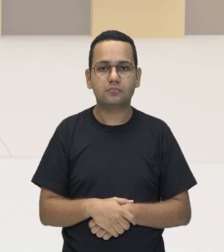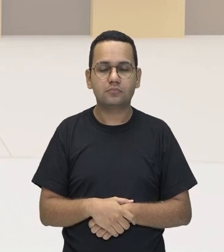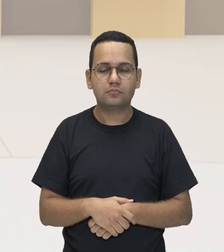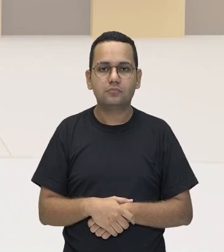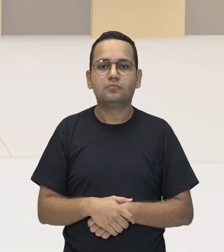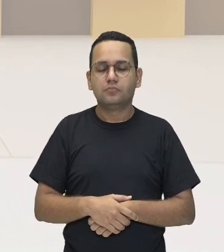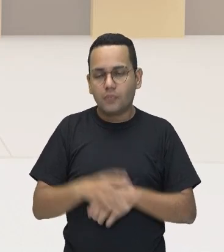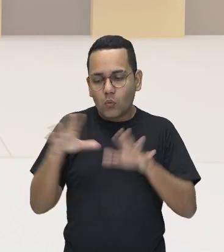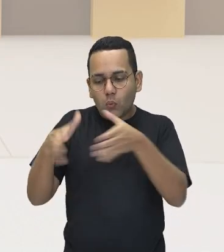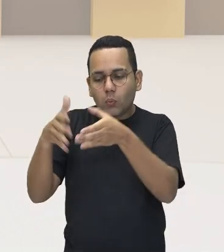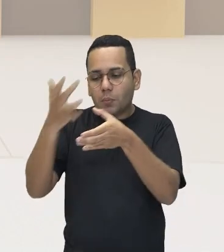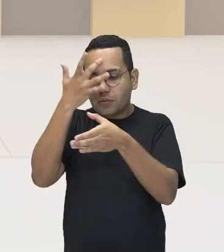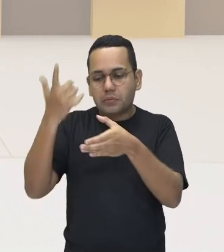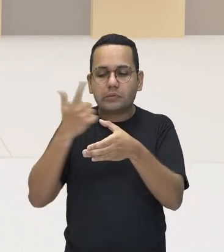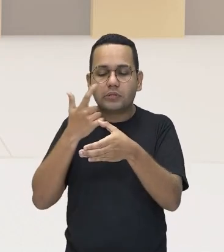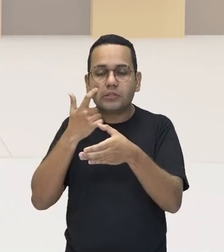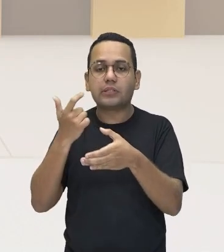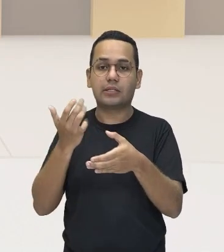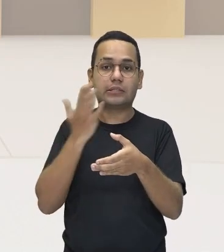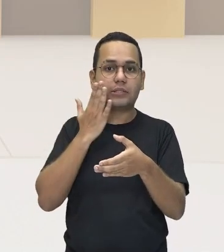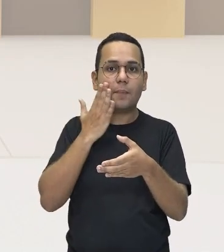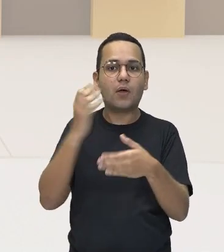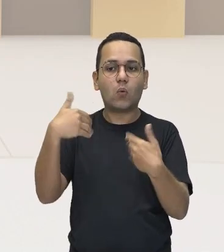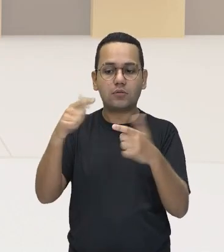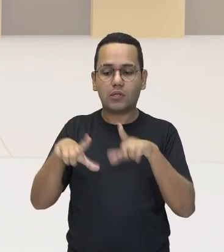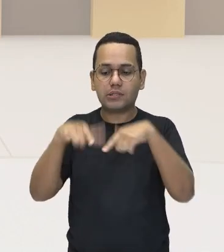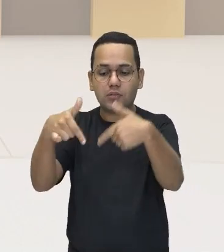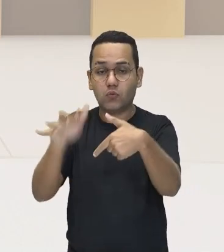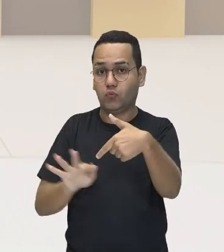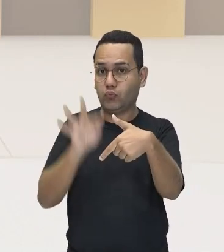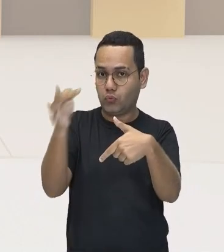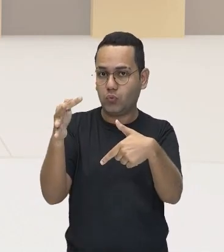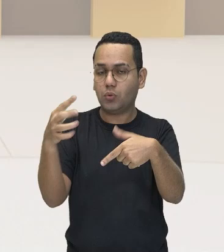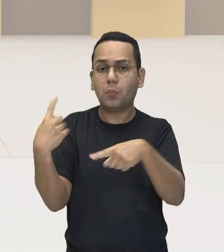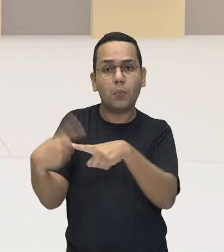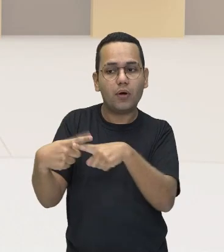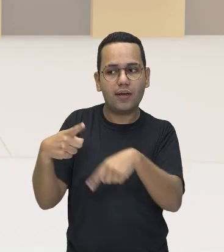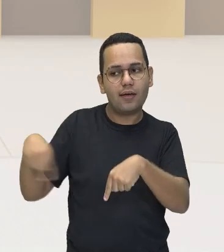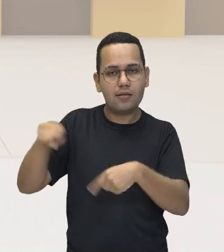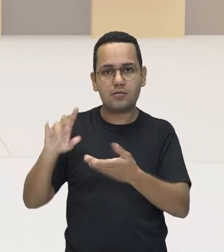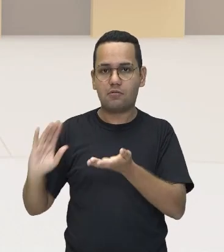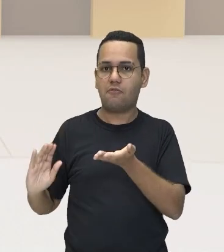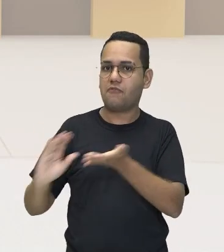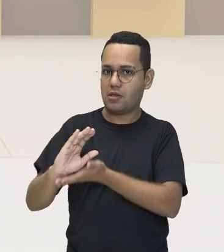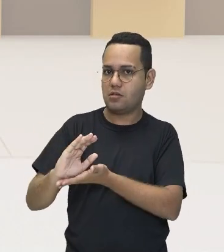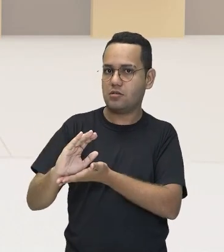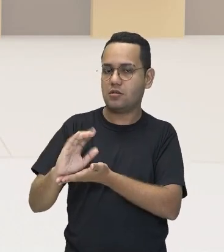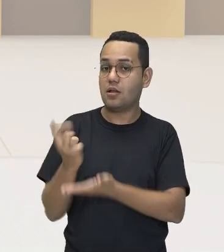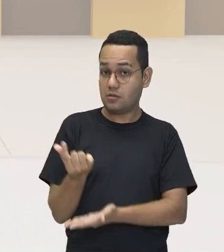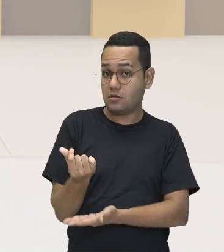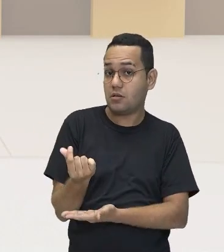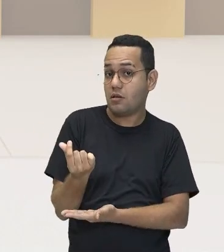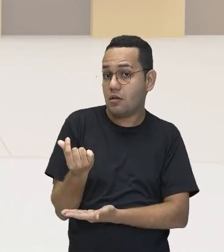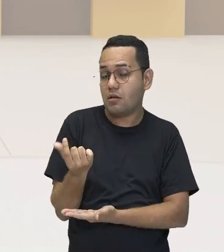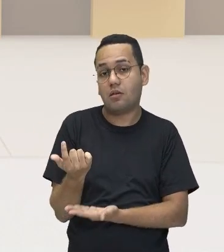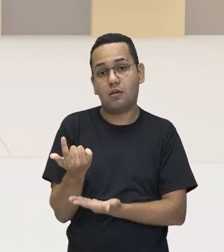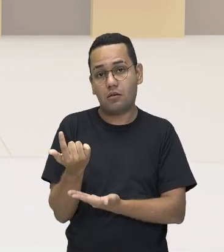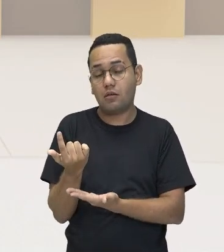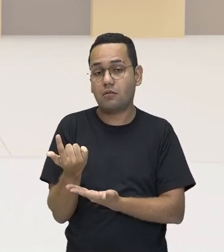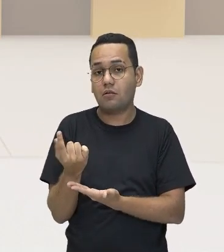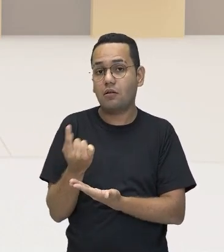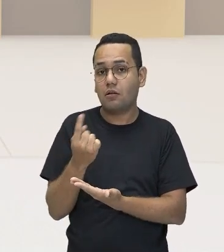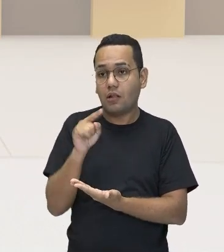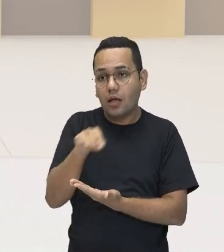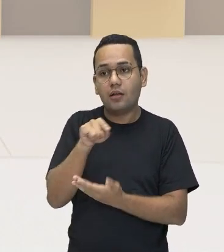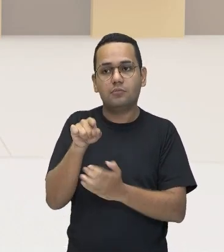vai fazer. Porque eles estão investindo, né, dinheiro, eles estão investindo em você, então